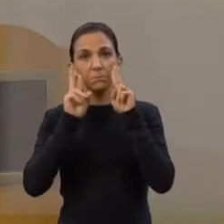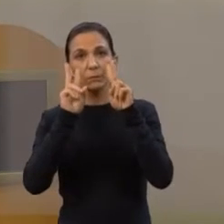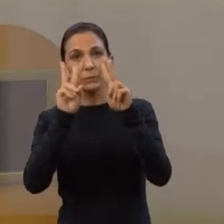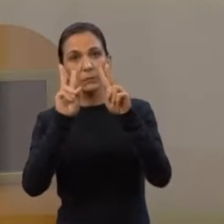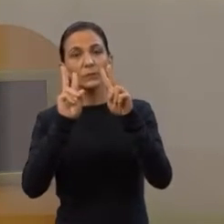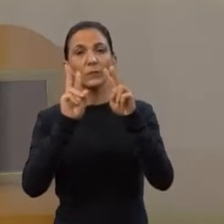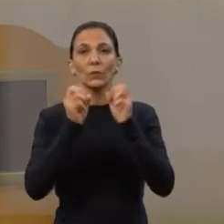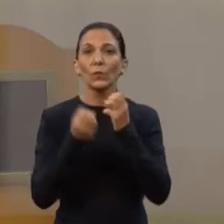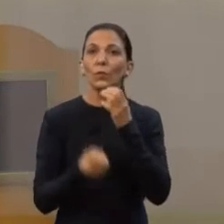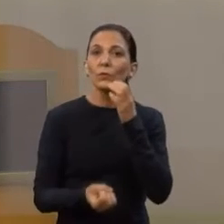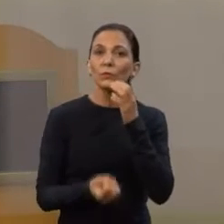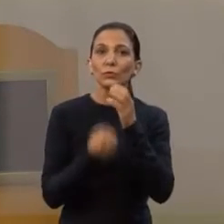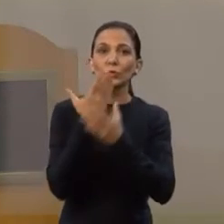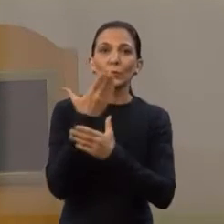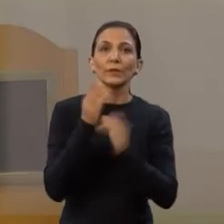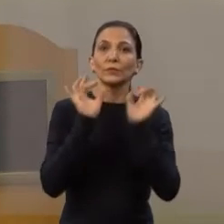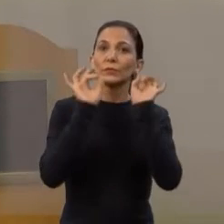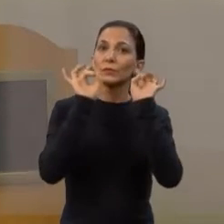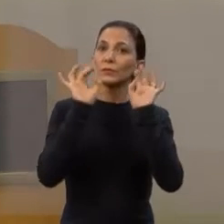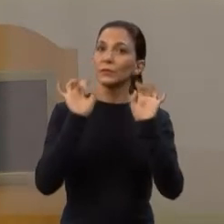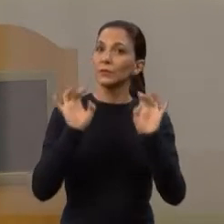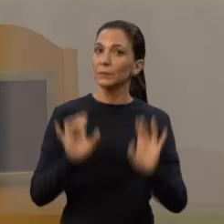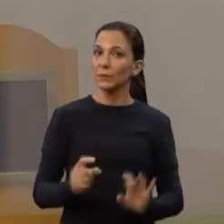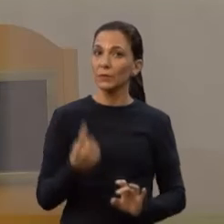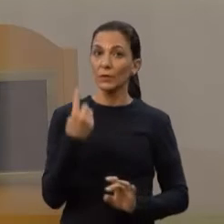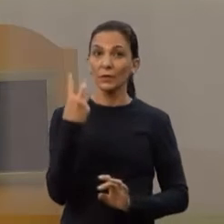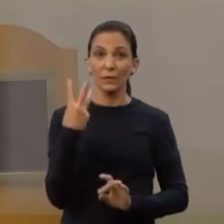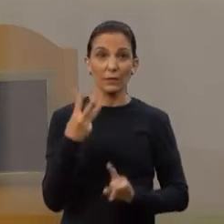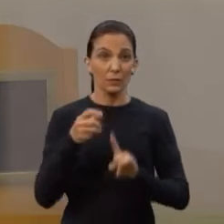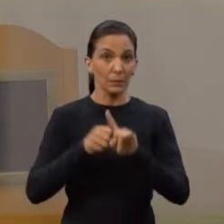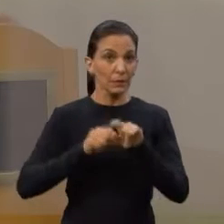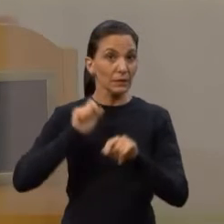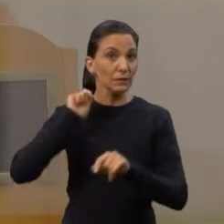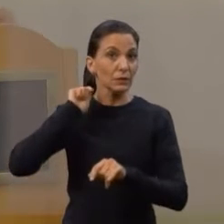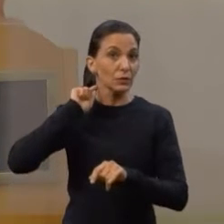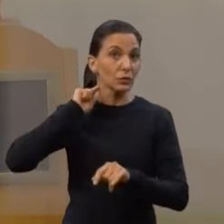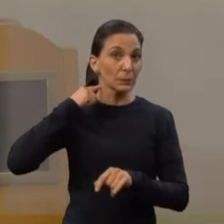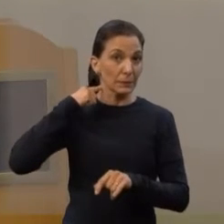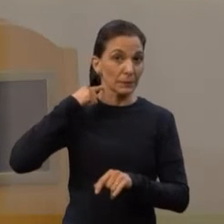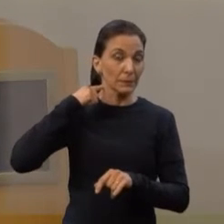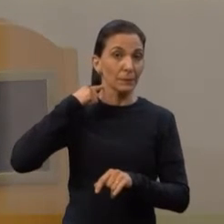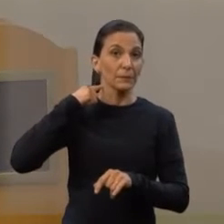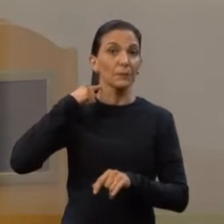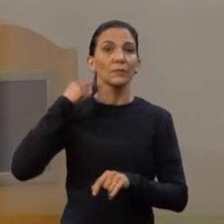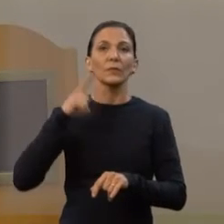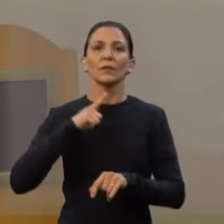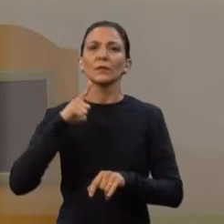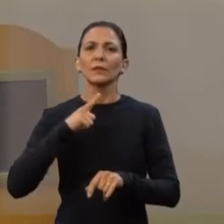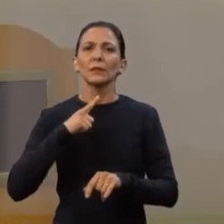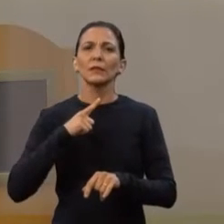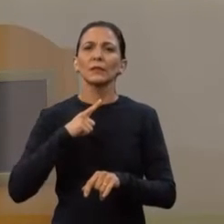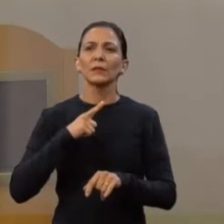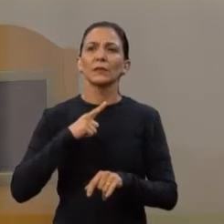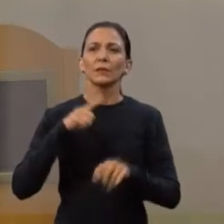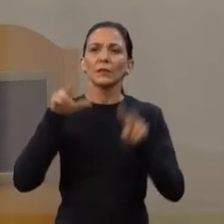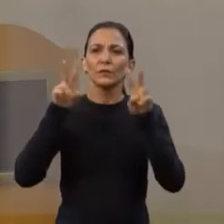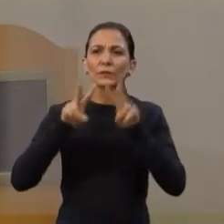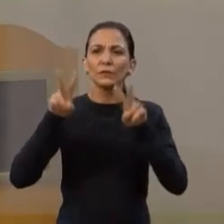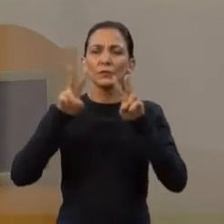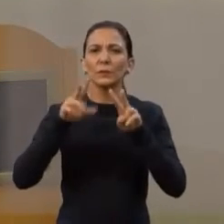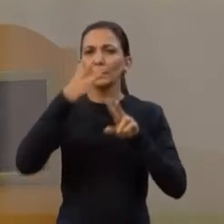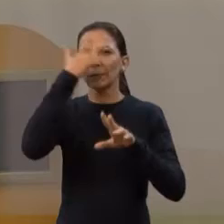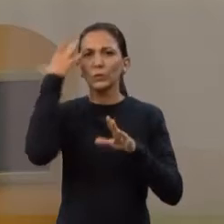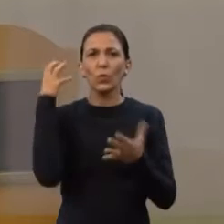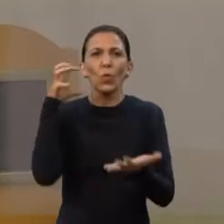o lançamento do nosso especial do Treze de Maio o Treze de Maio até então era contada a partir dos olhos dos